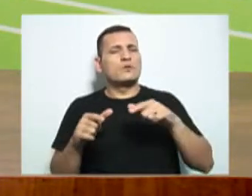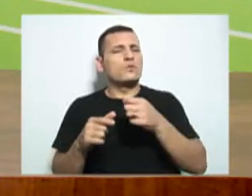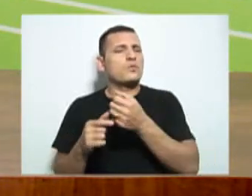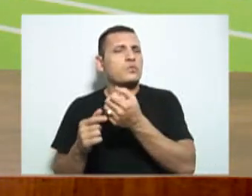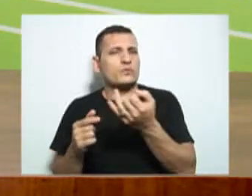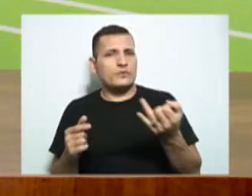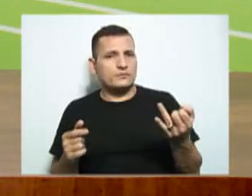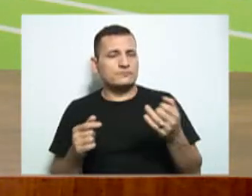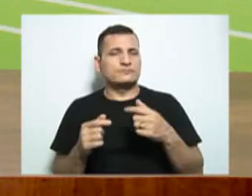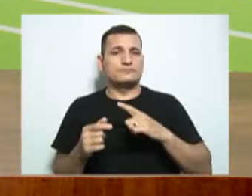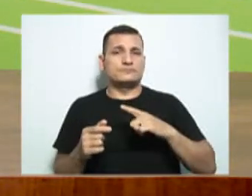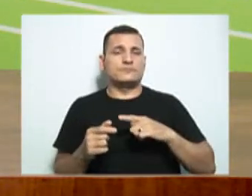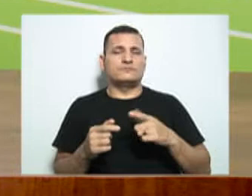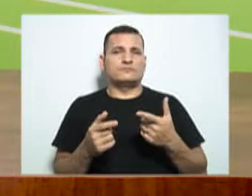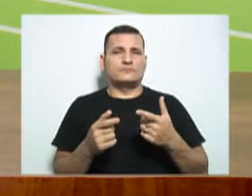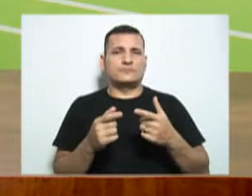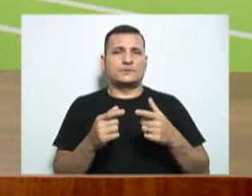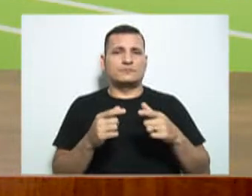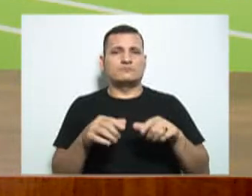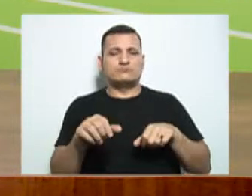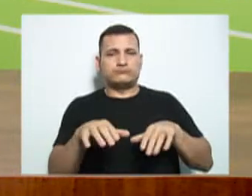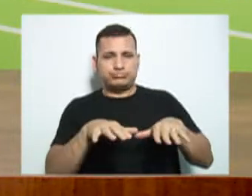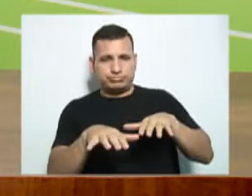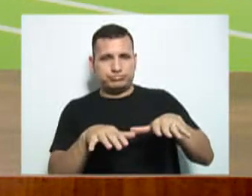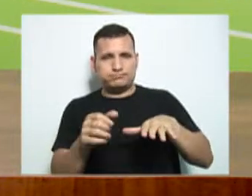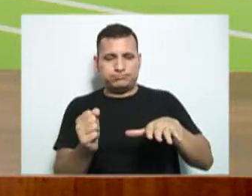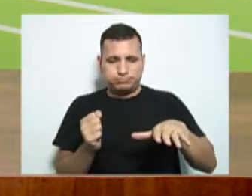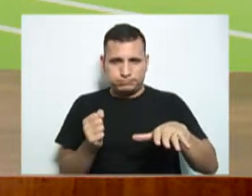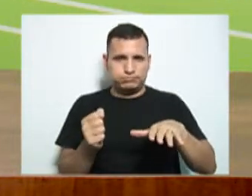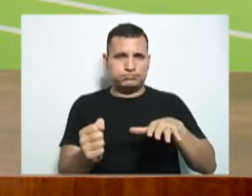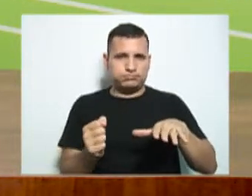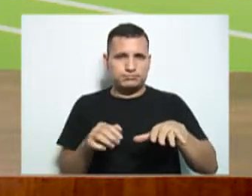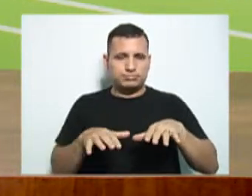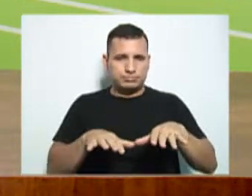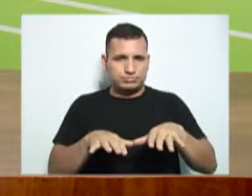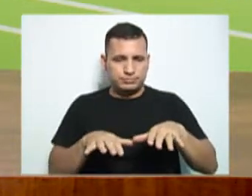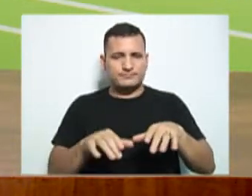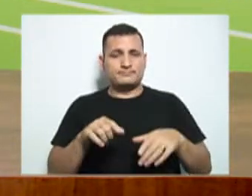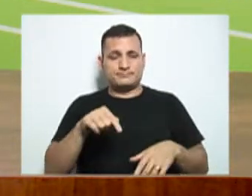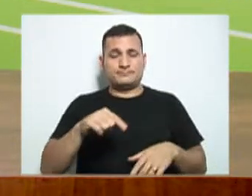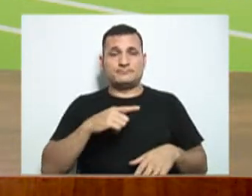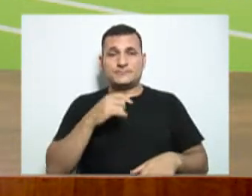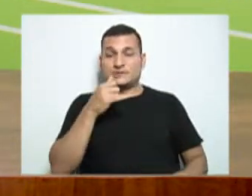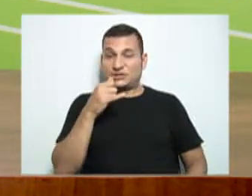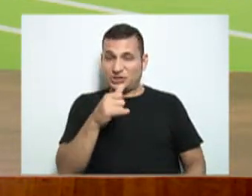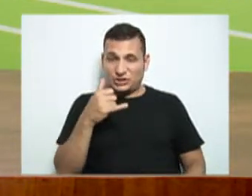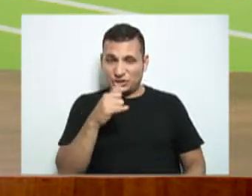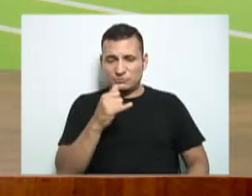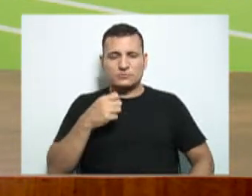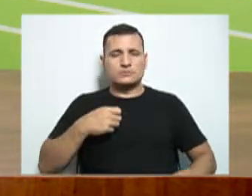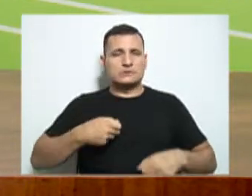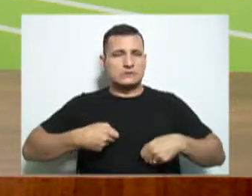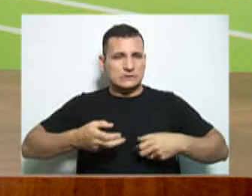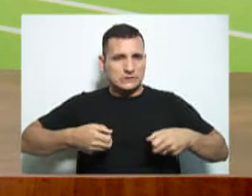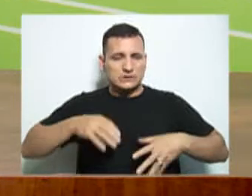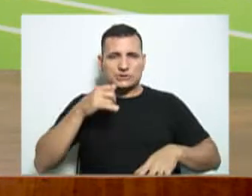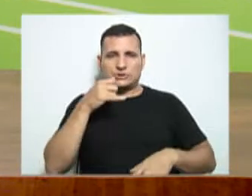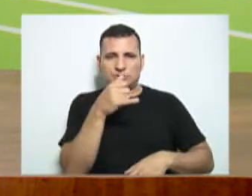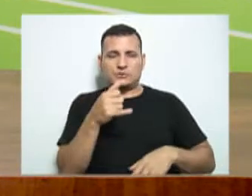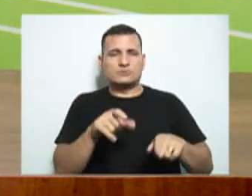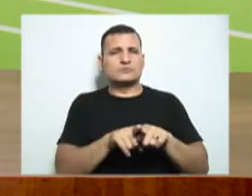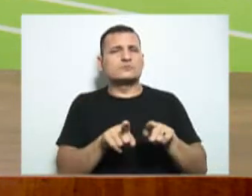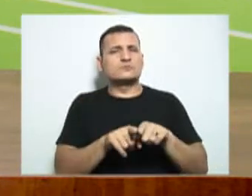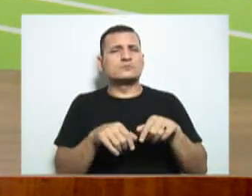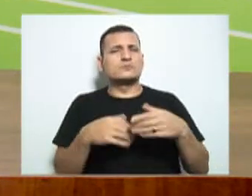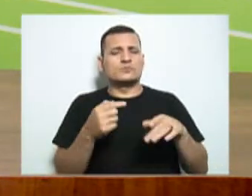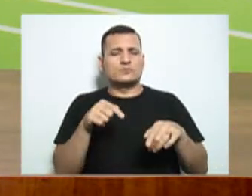Bom, eu tenho o quê? Eu tenho máquinas. Bom, máquinas, eu tenho o quê? Gasto com energia também. Então, quanto de energia eu